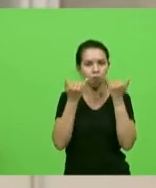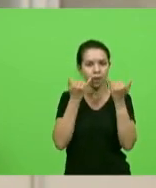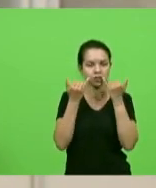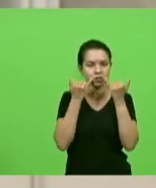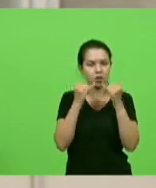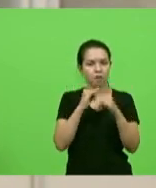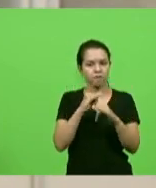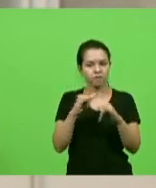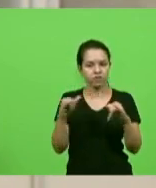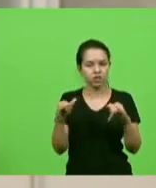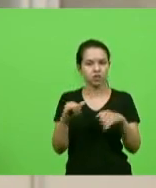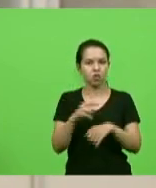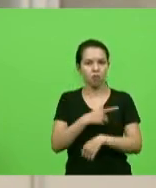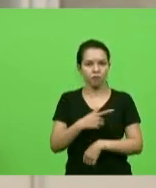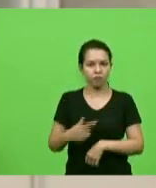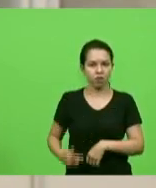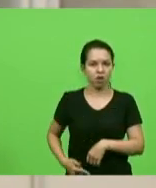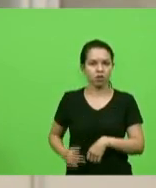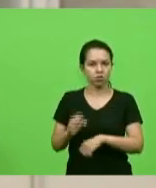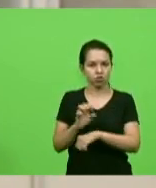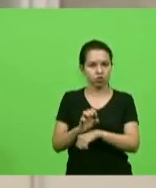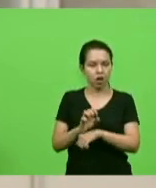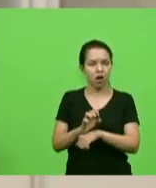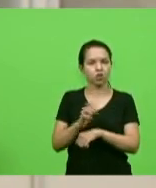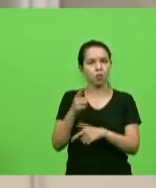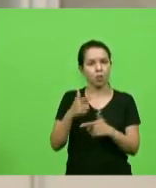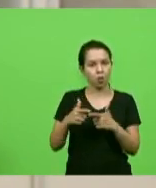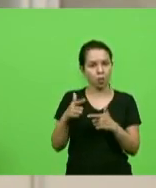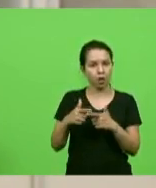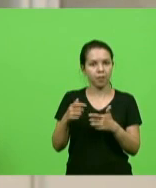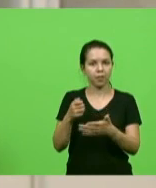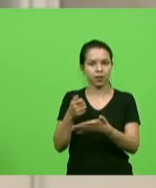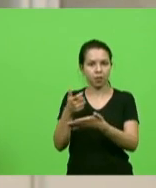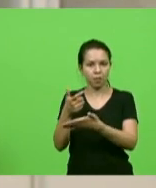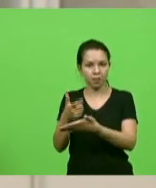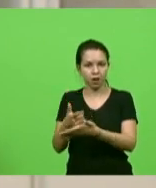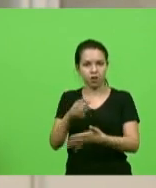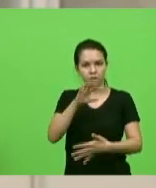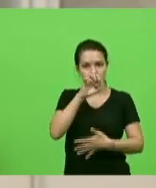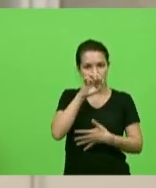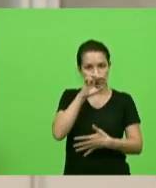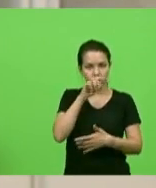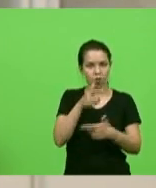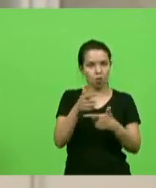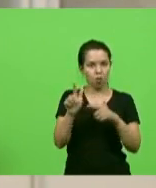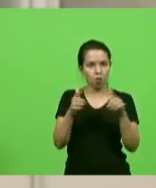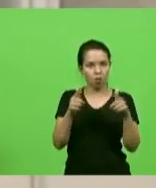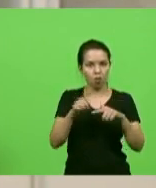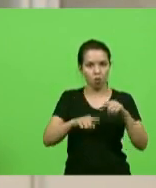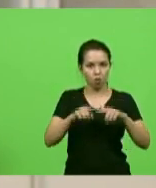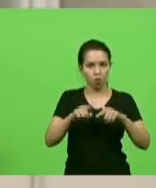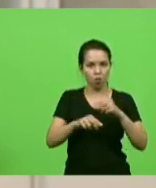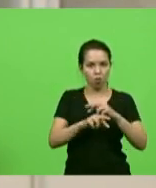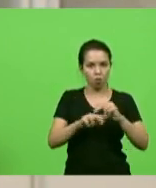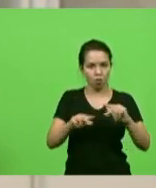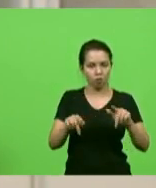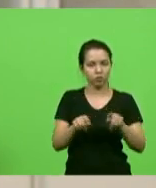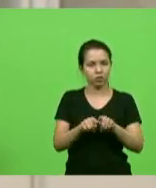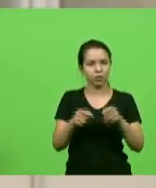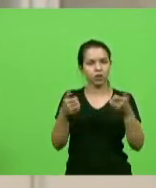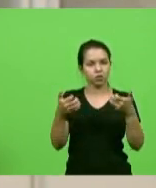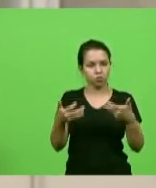estado estava com problemas para aquisição de respiradores e outros insumos e ressaltou em suas palavras